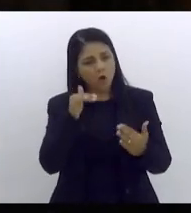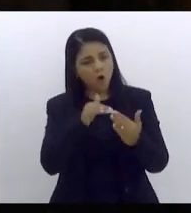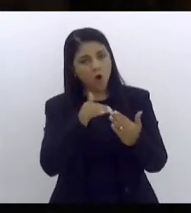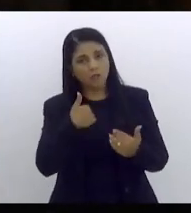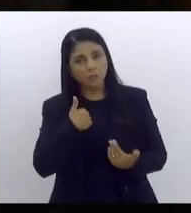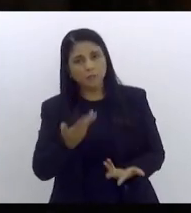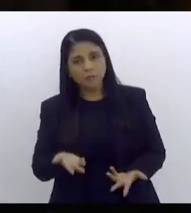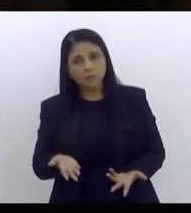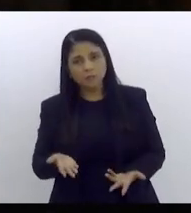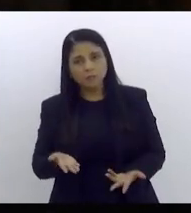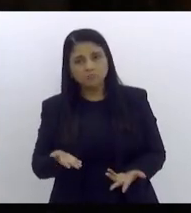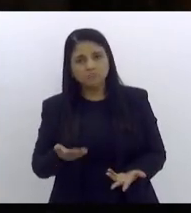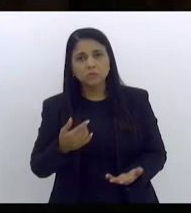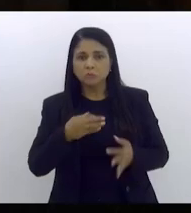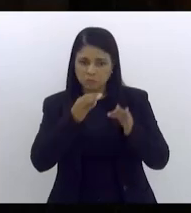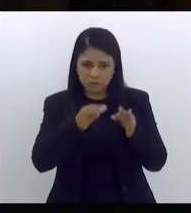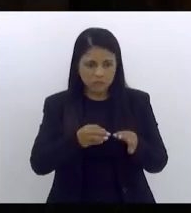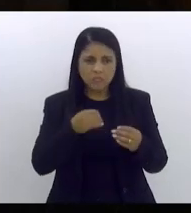tenho certeza que não está.